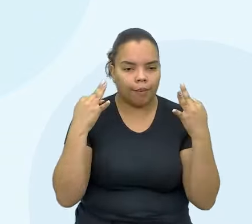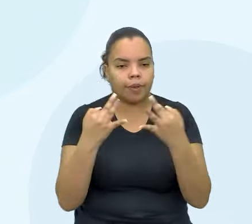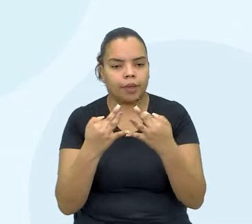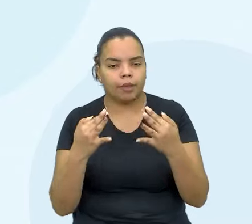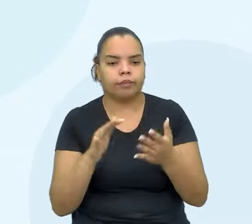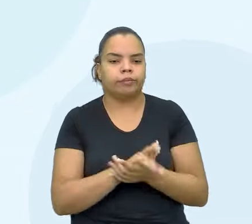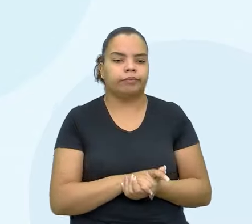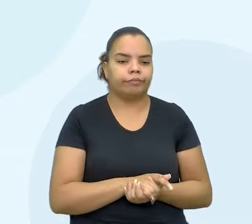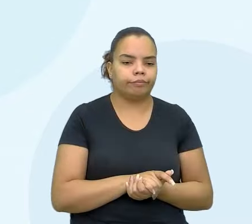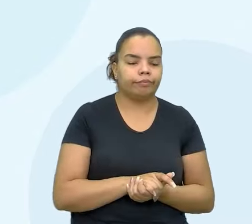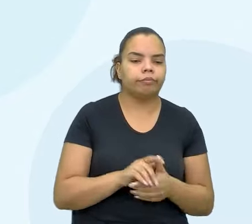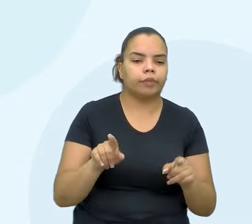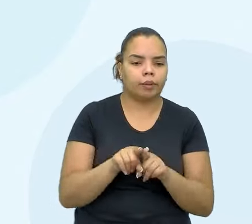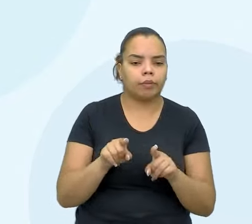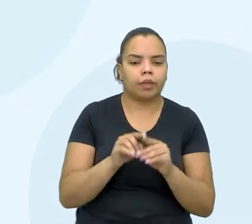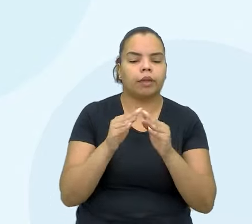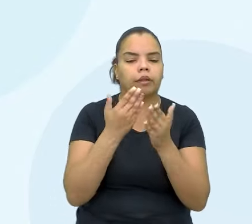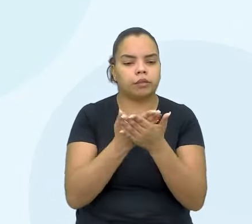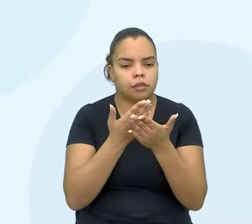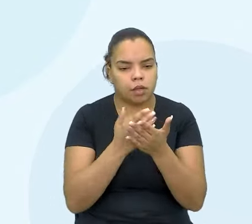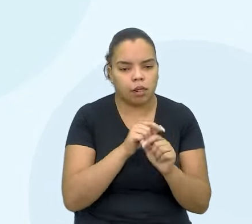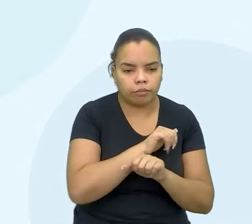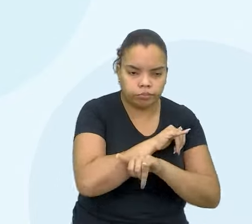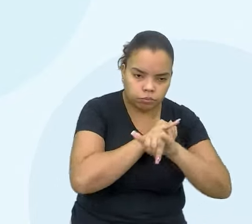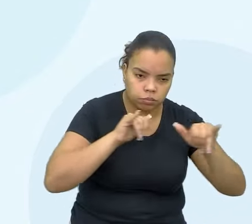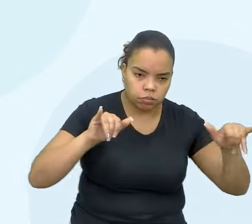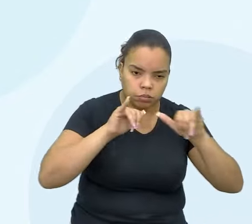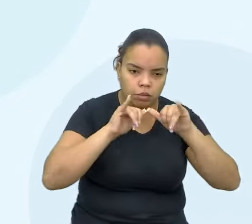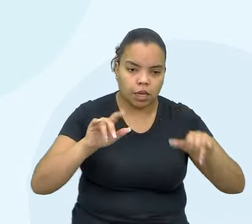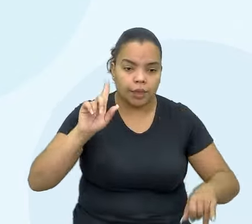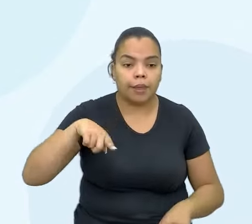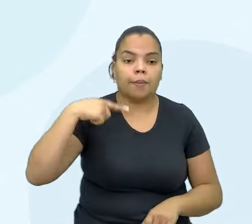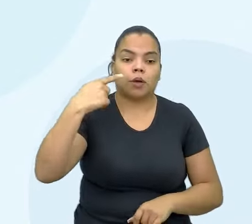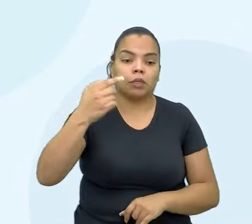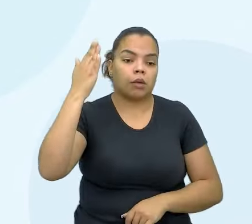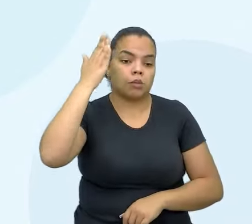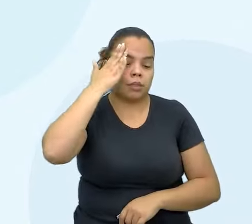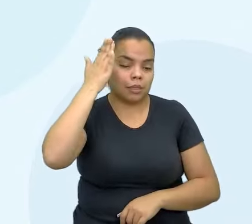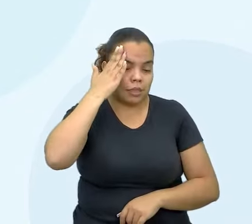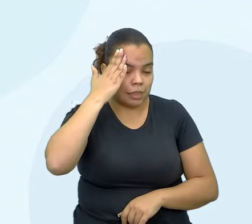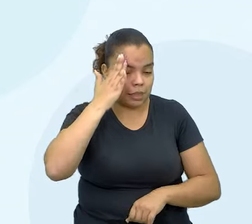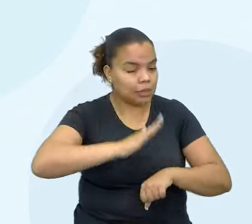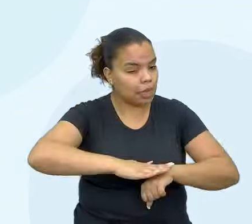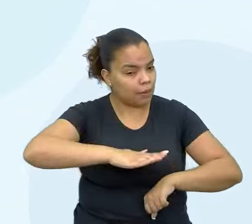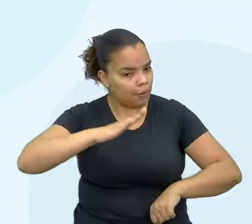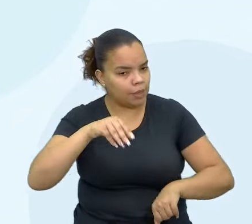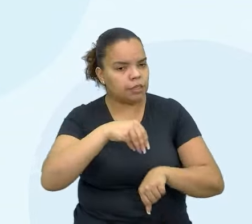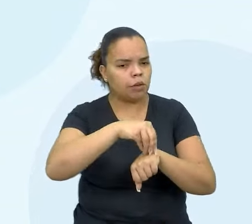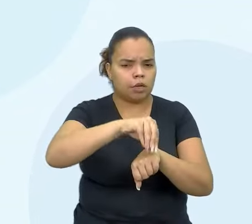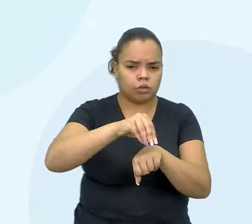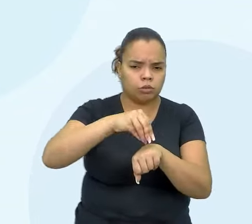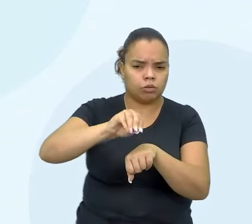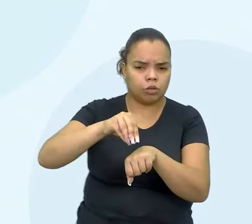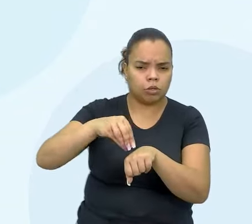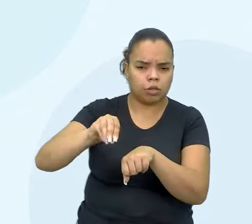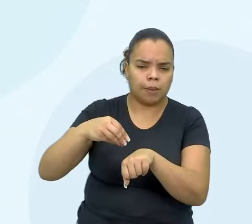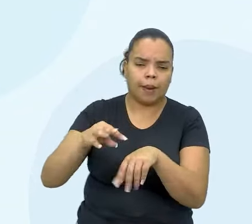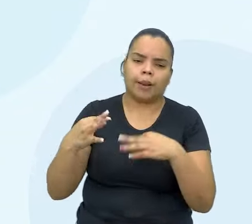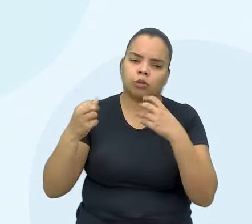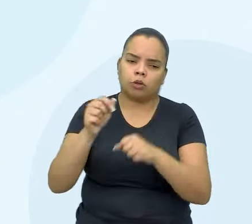unidades escolares. Nós vamos aí passar depois para o Saiba Mais, que são as dicas para todos